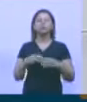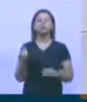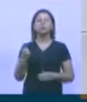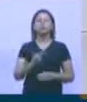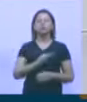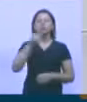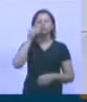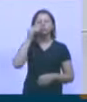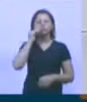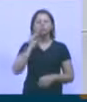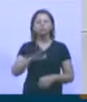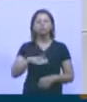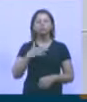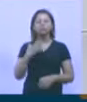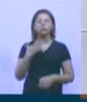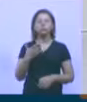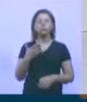quando